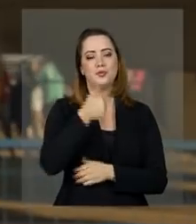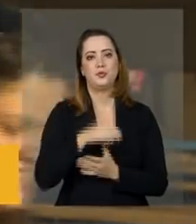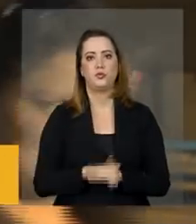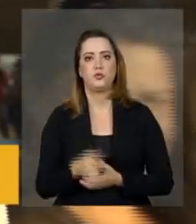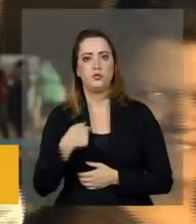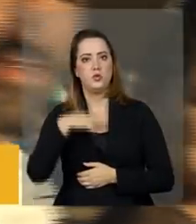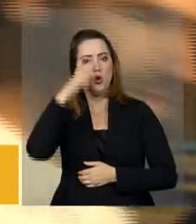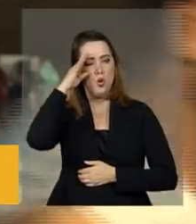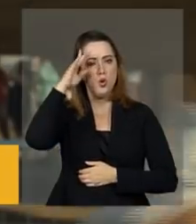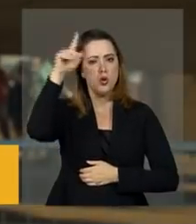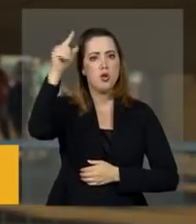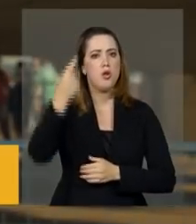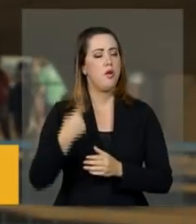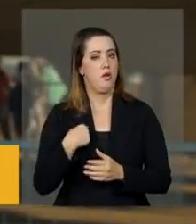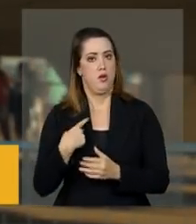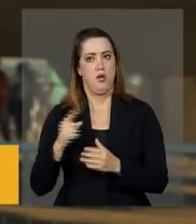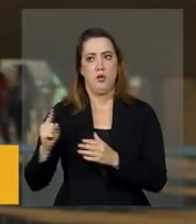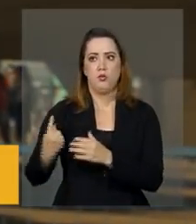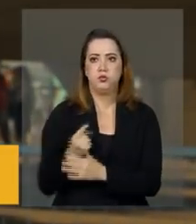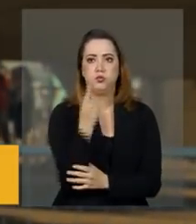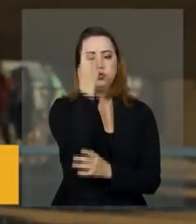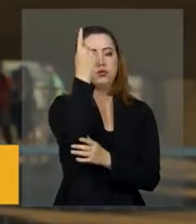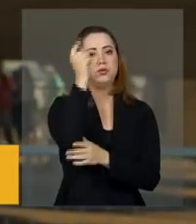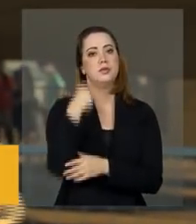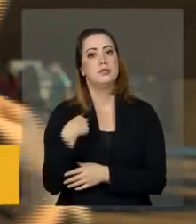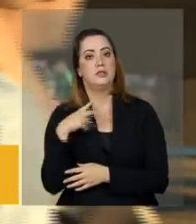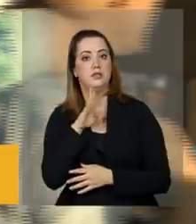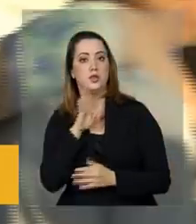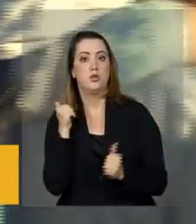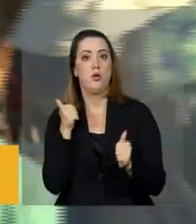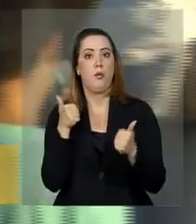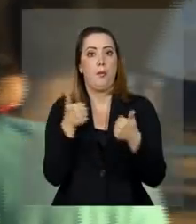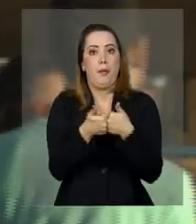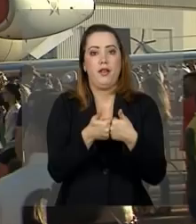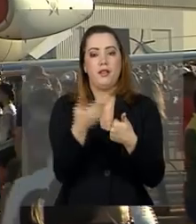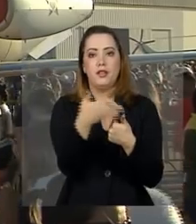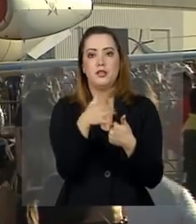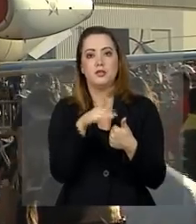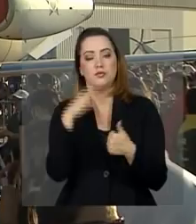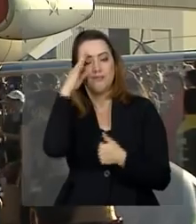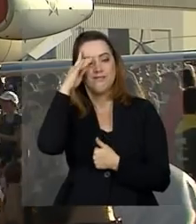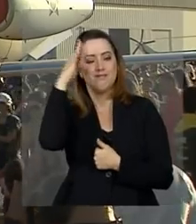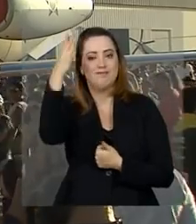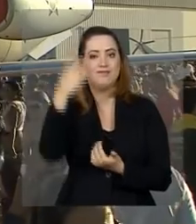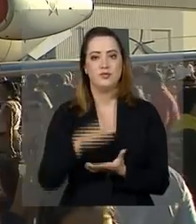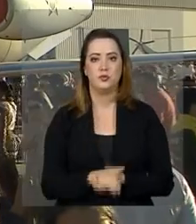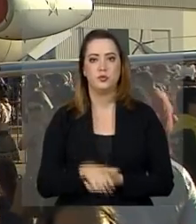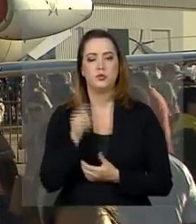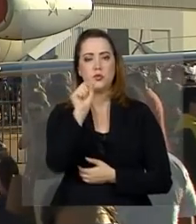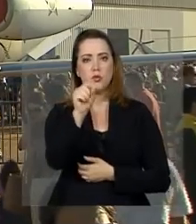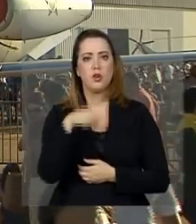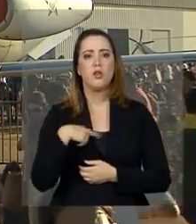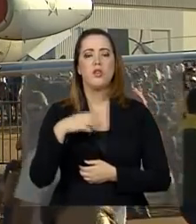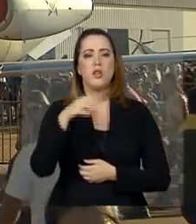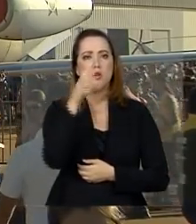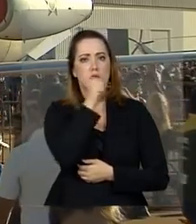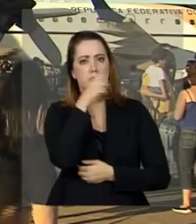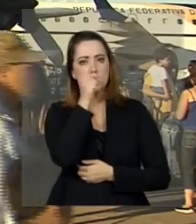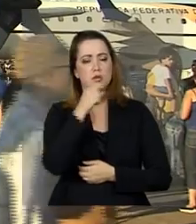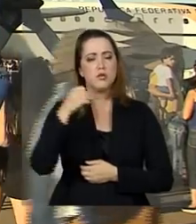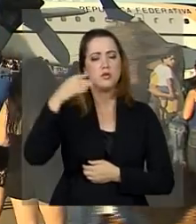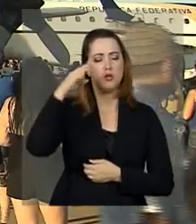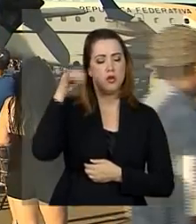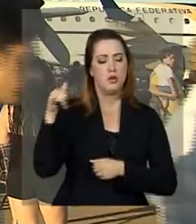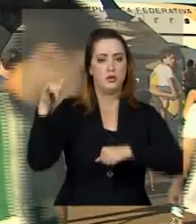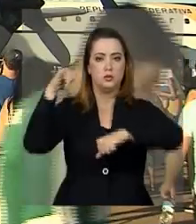sonhos é ser astronauta e aqui é um dos jeitos que eu chego mais perto de alcançar esse sonho. O Sábado Aéreo é um evento promovido pela Aeronáutica